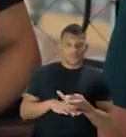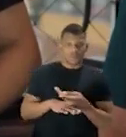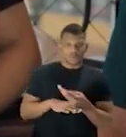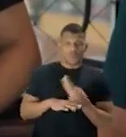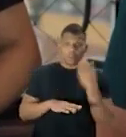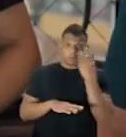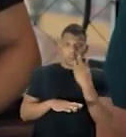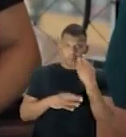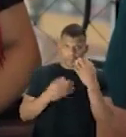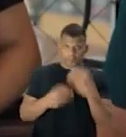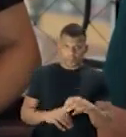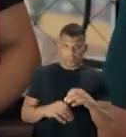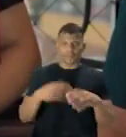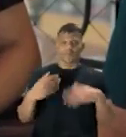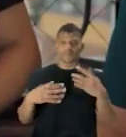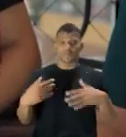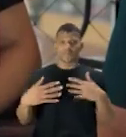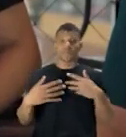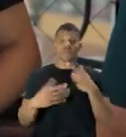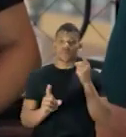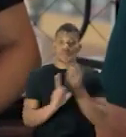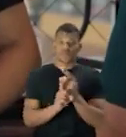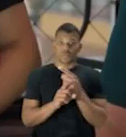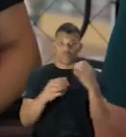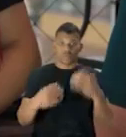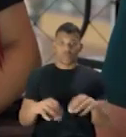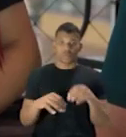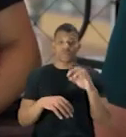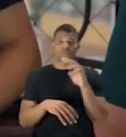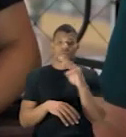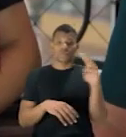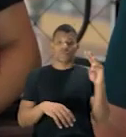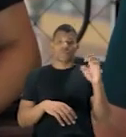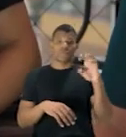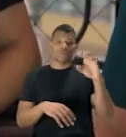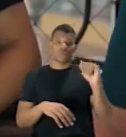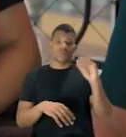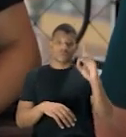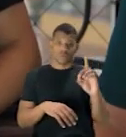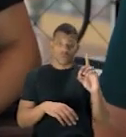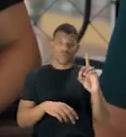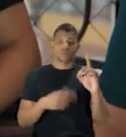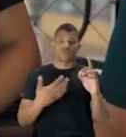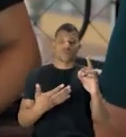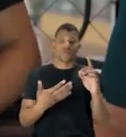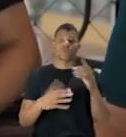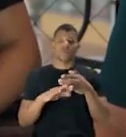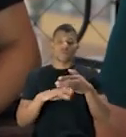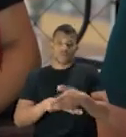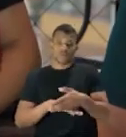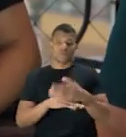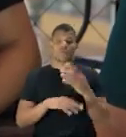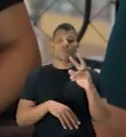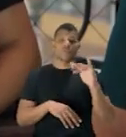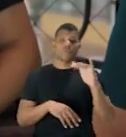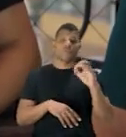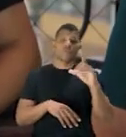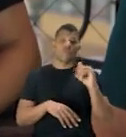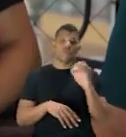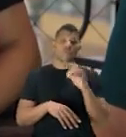inéditas. E eu acabei achando. Eu entrei no site do ECAD, aí peguei assim, violão sem